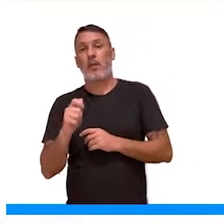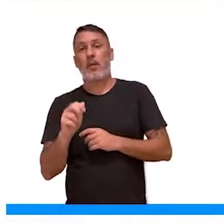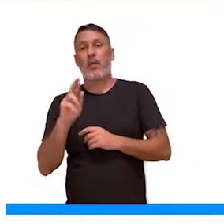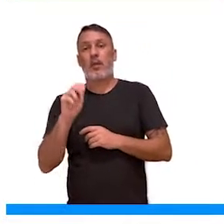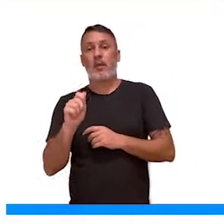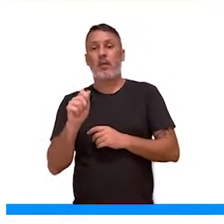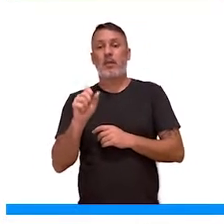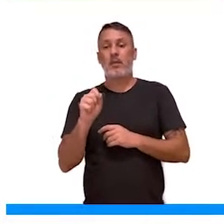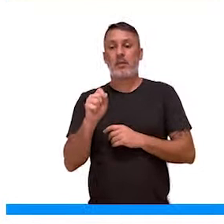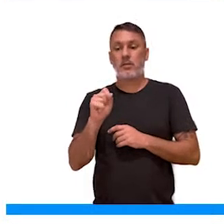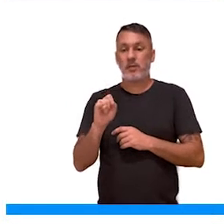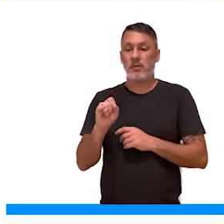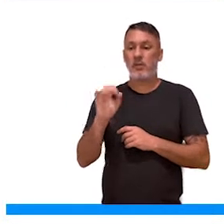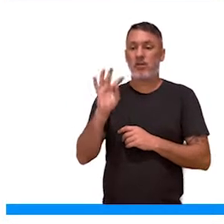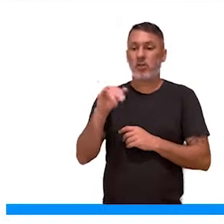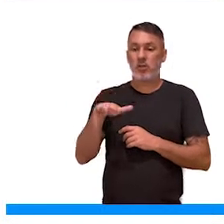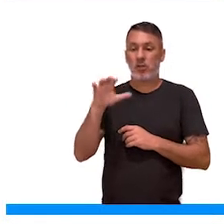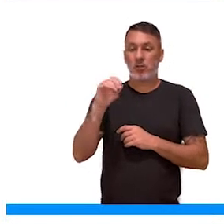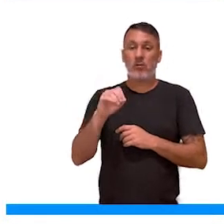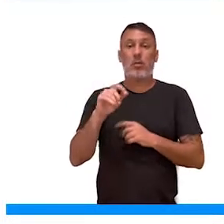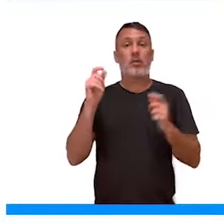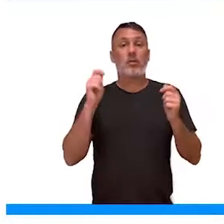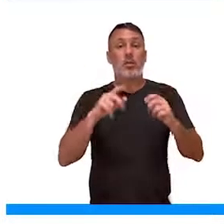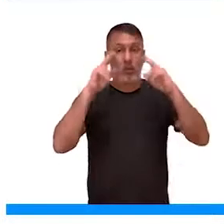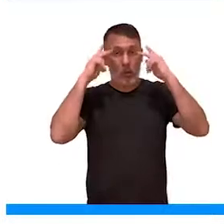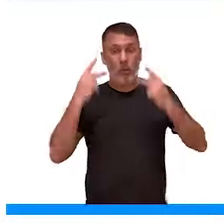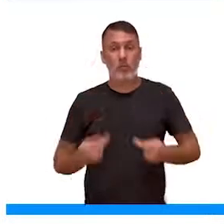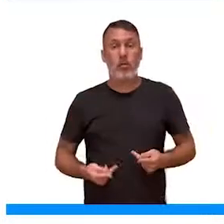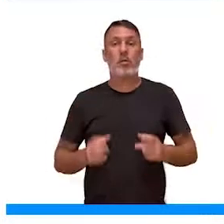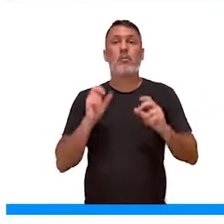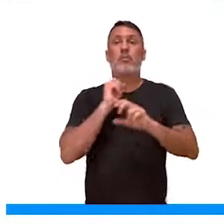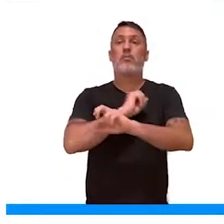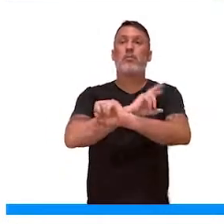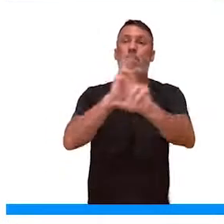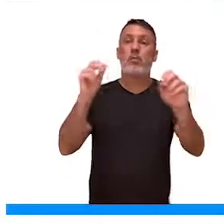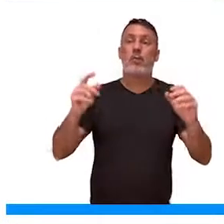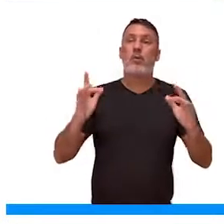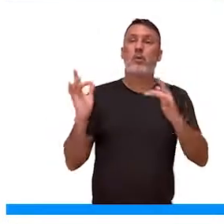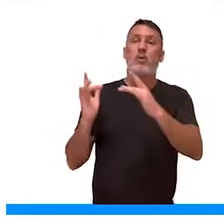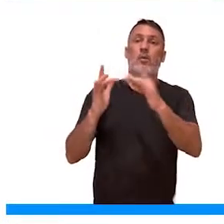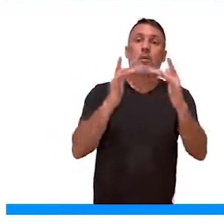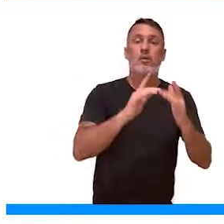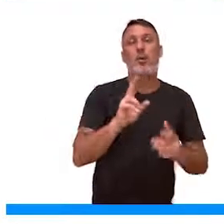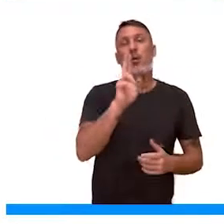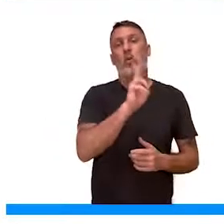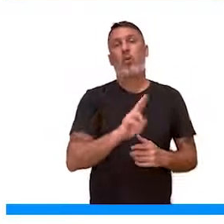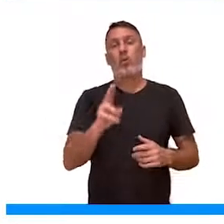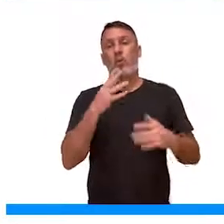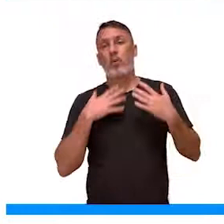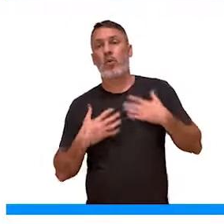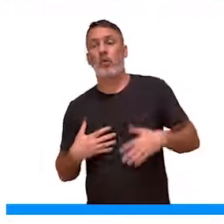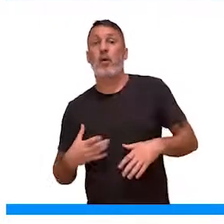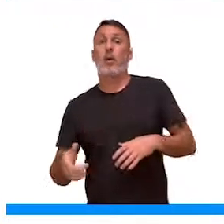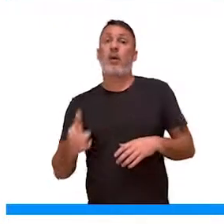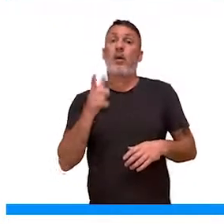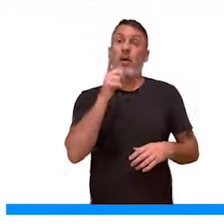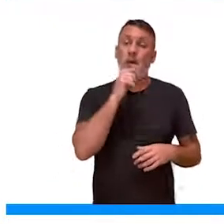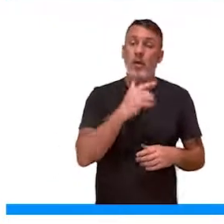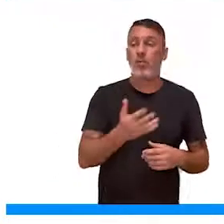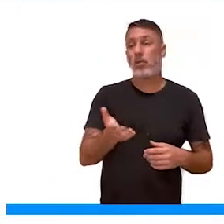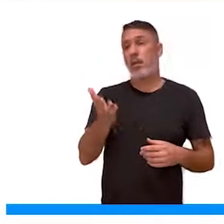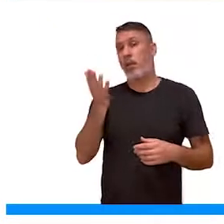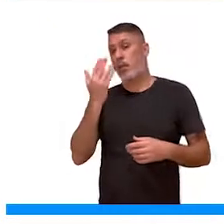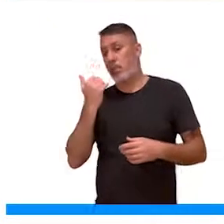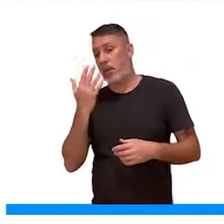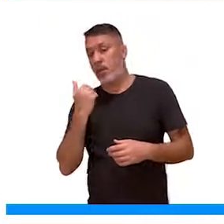parasitismo. Então, eles podem ser transmitidos entre seres humanos pelo contato pessoal, uso de objetos pessoais, através da